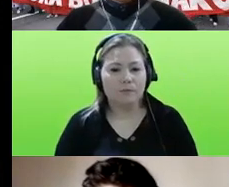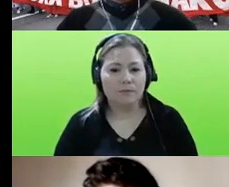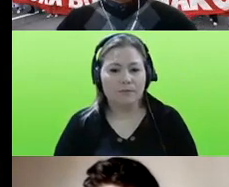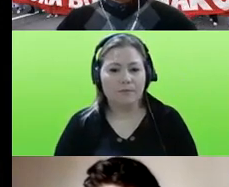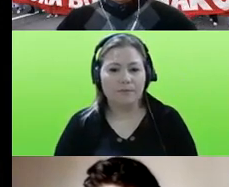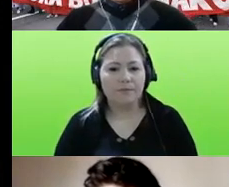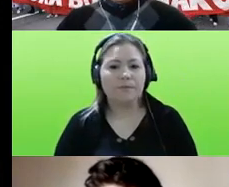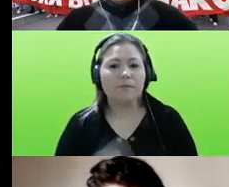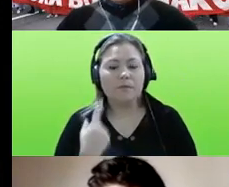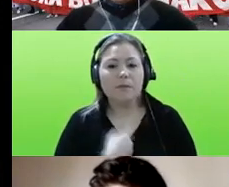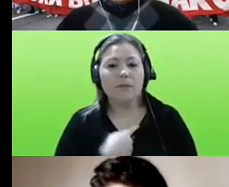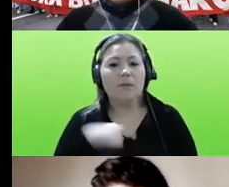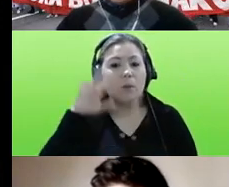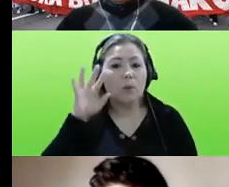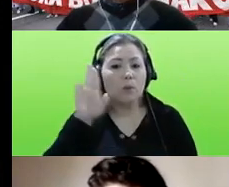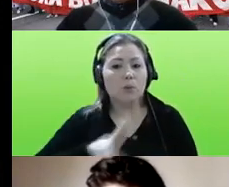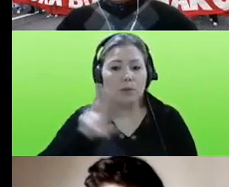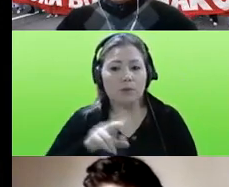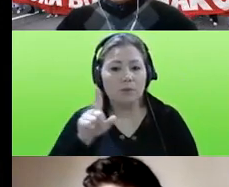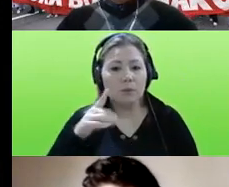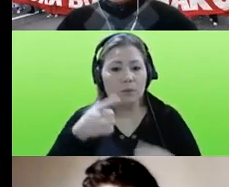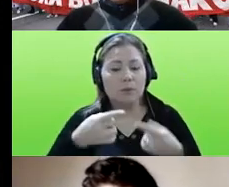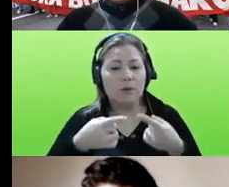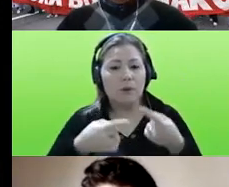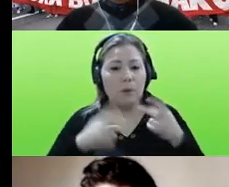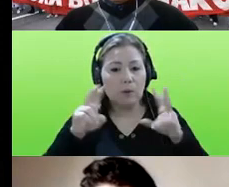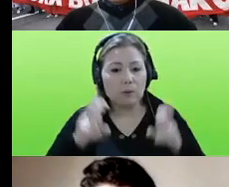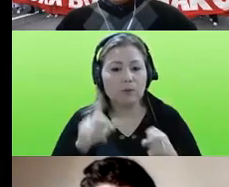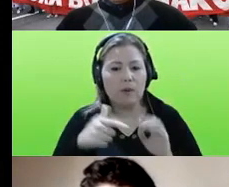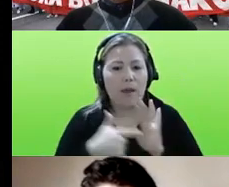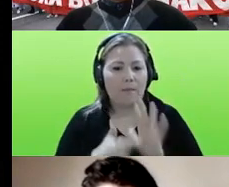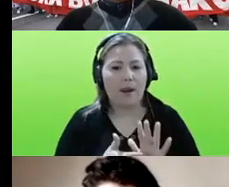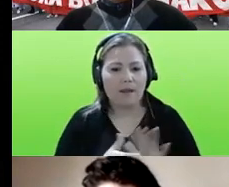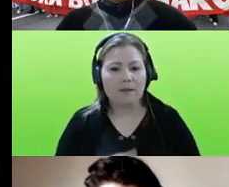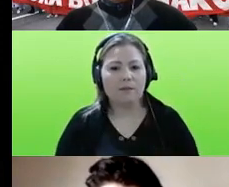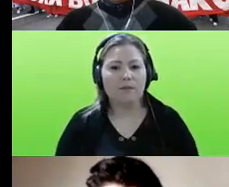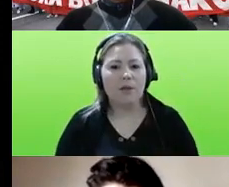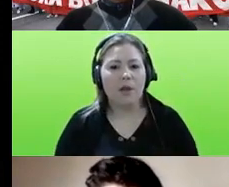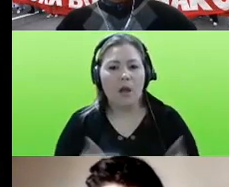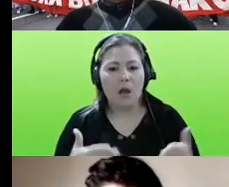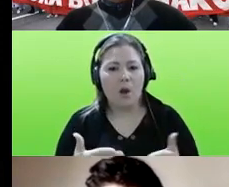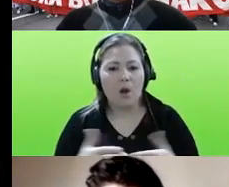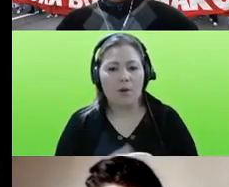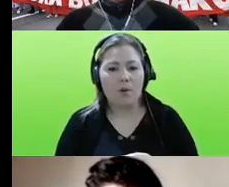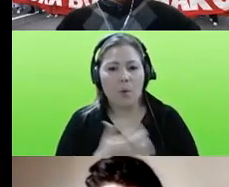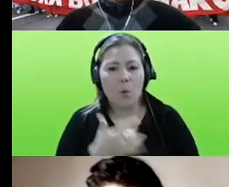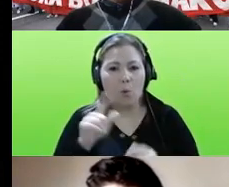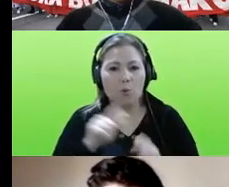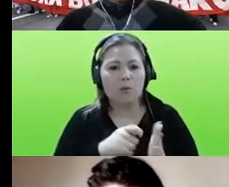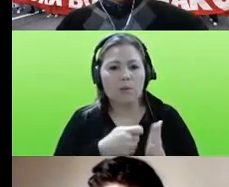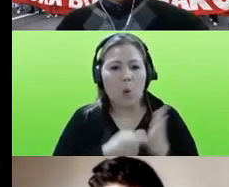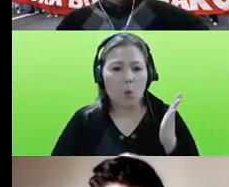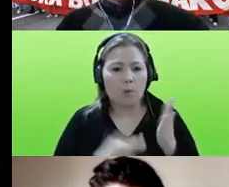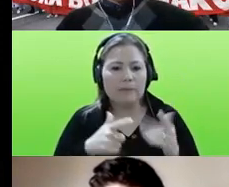nós utilizamos esse tema da imaginação, que ele aparece agora com outros autores, mas está